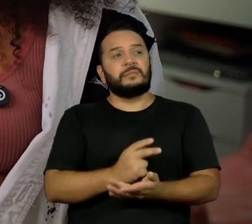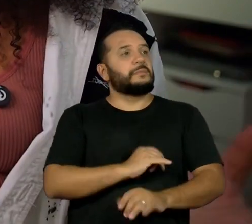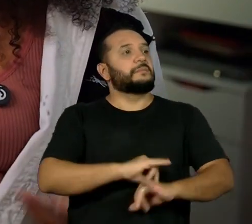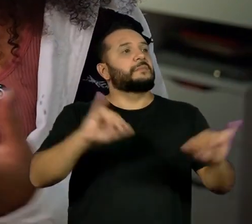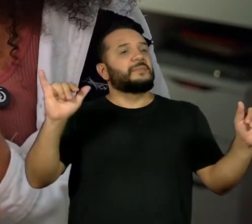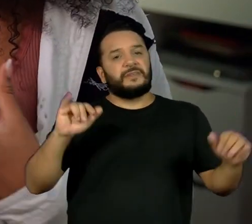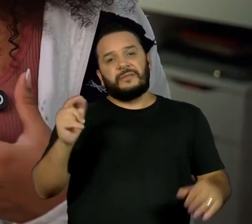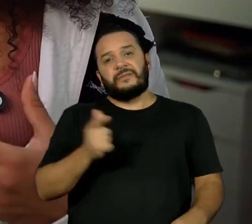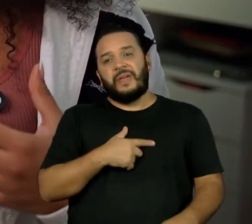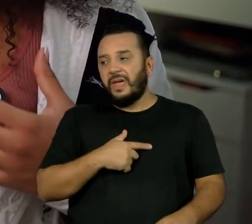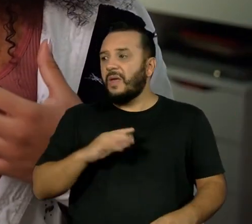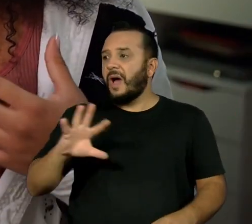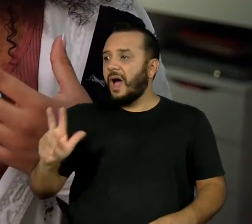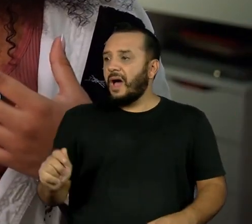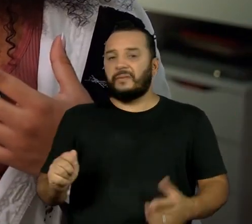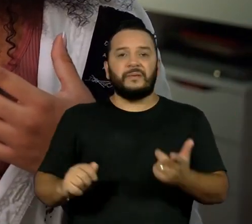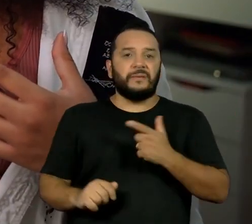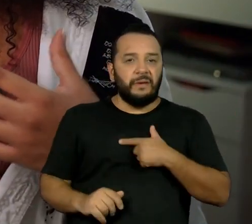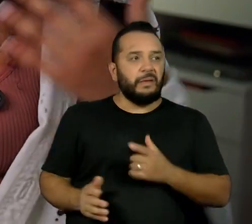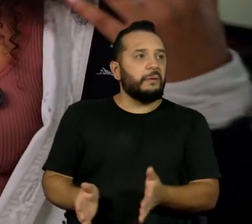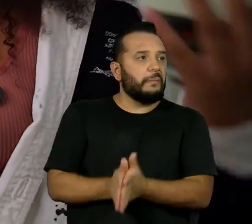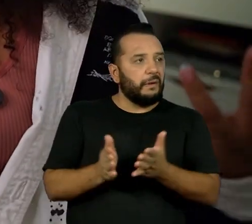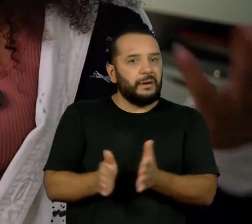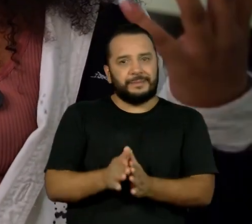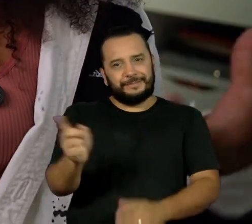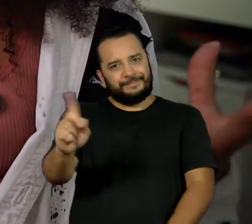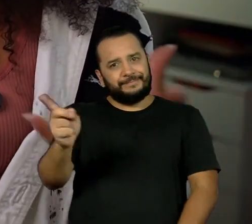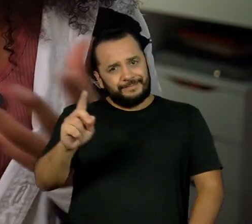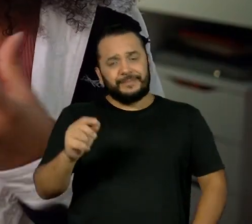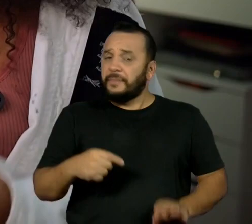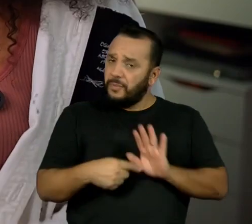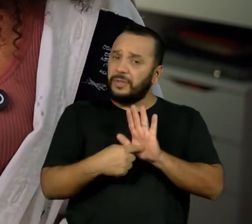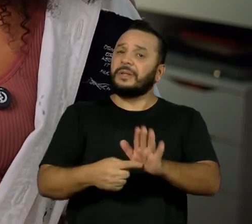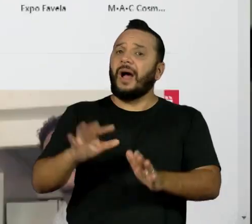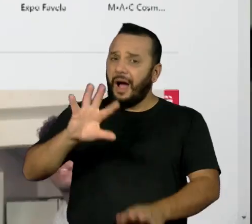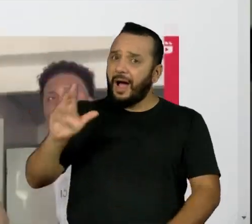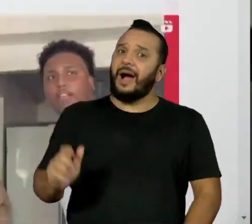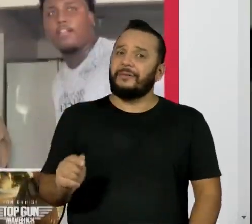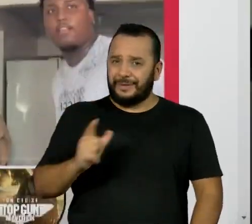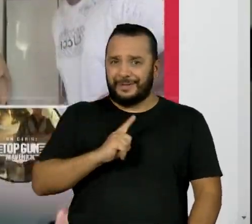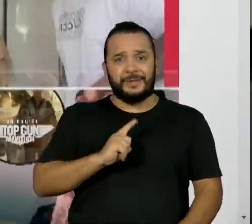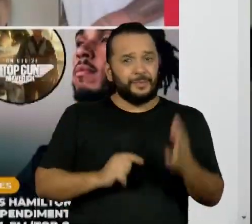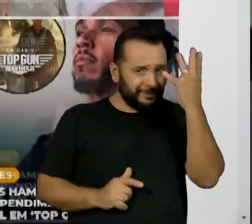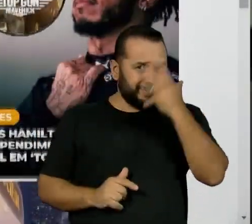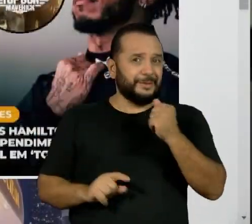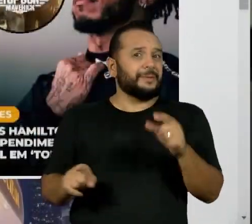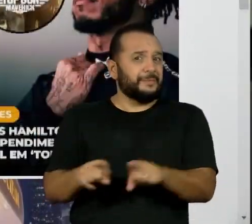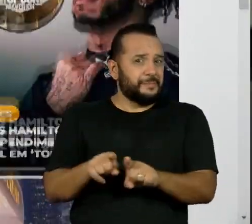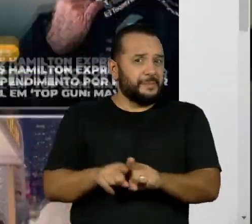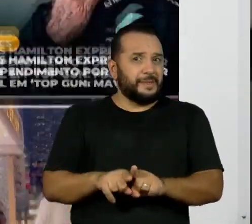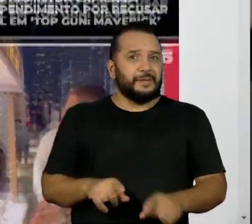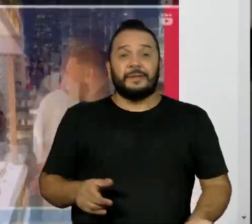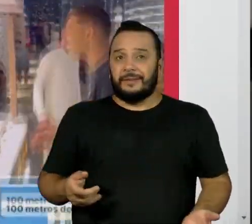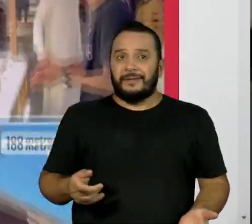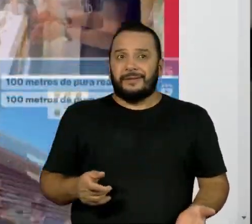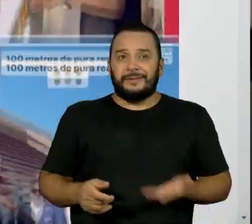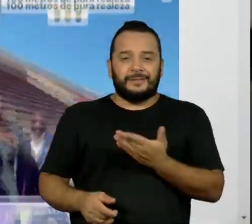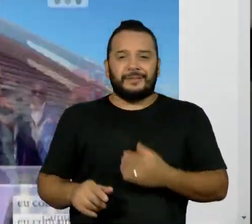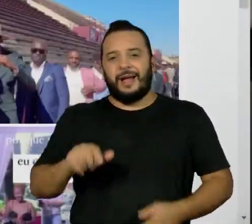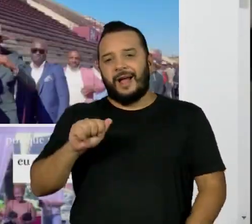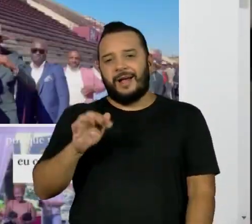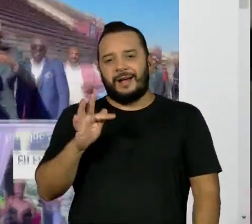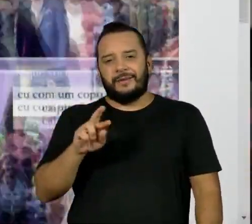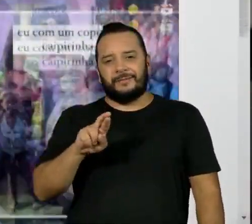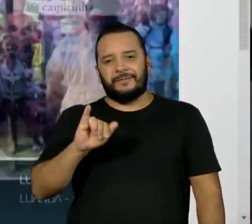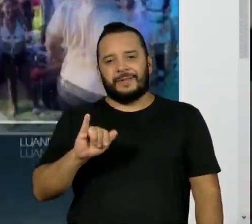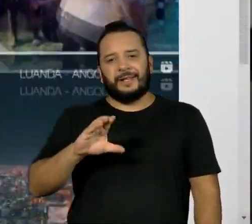só o lado feio, então a gente mostra também que a África também é bonita. Hoje, a Africanize veio sendo